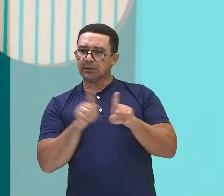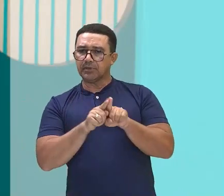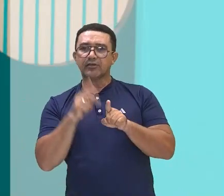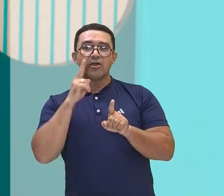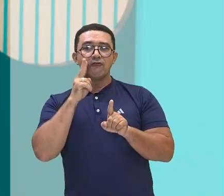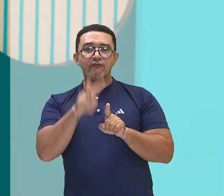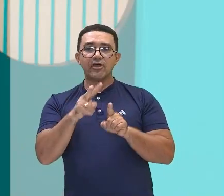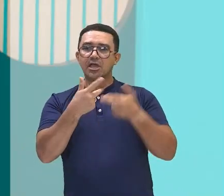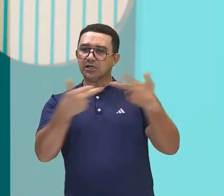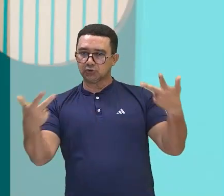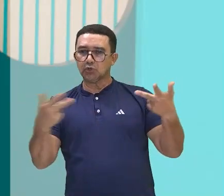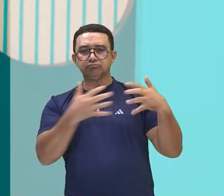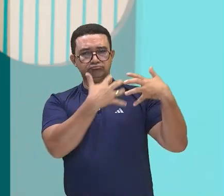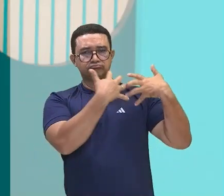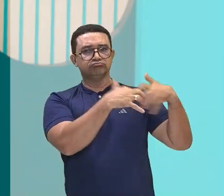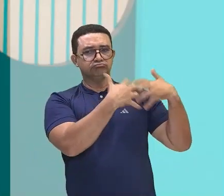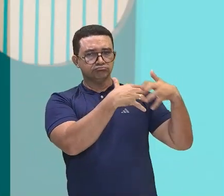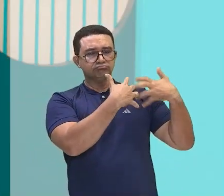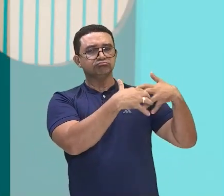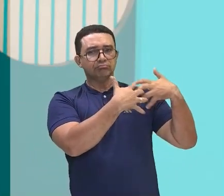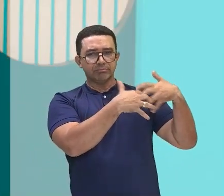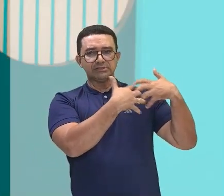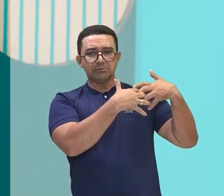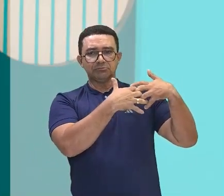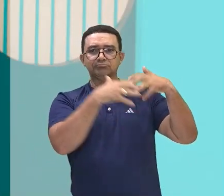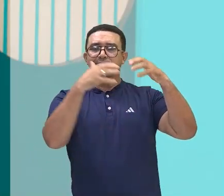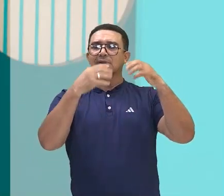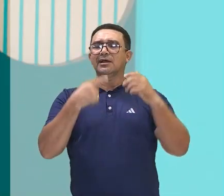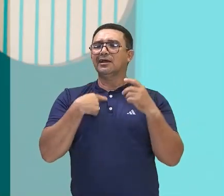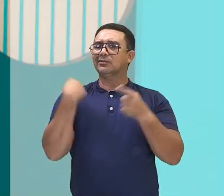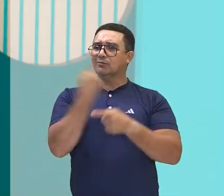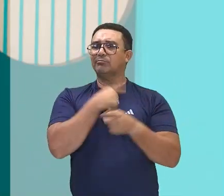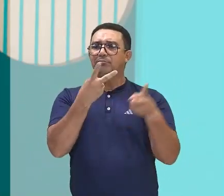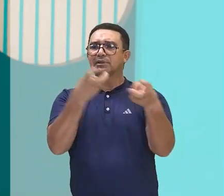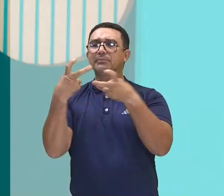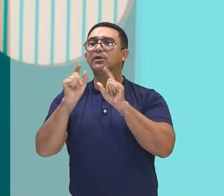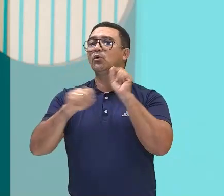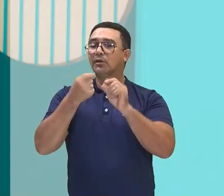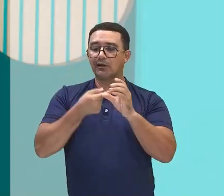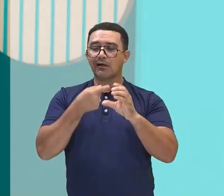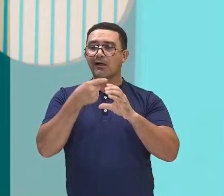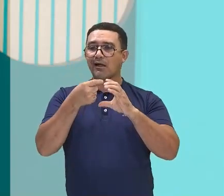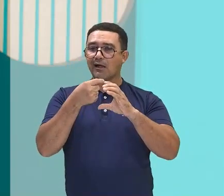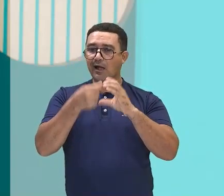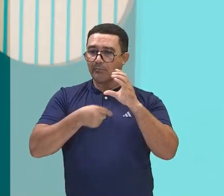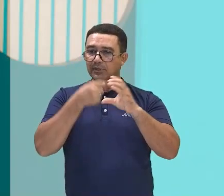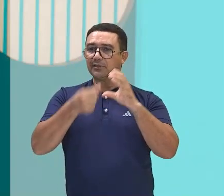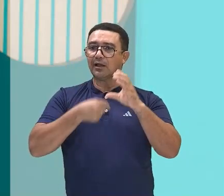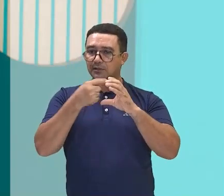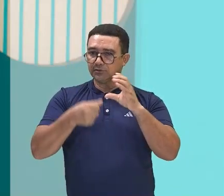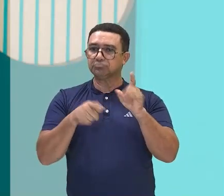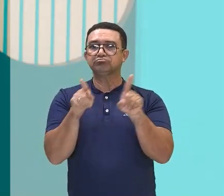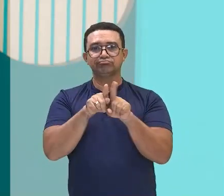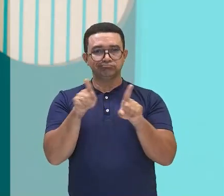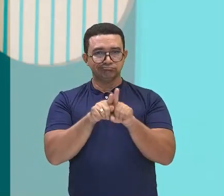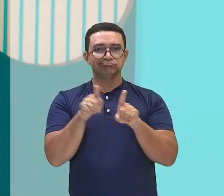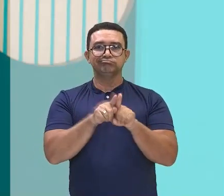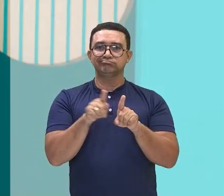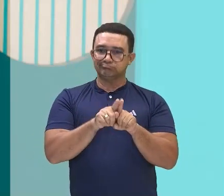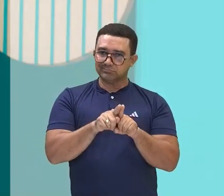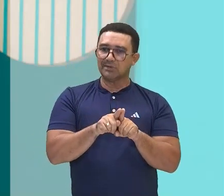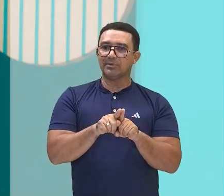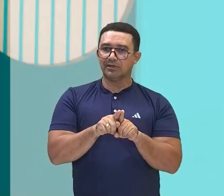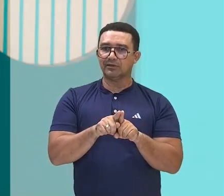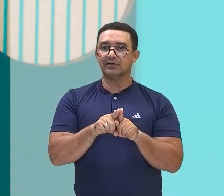com sentimentalismo. Aí nós vamos perceber que o capitalismo também é uma parte que faz aí a alusão a